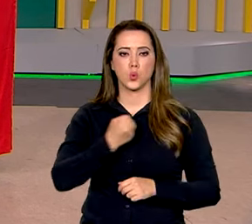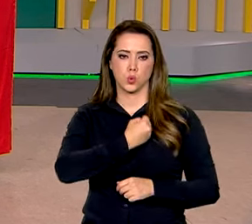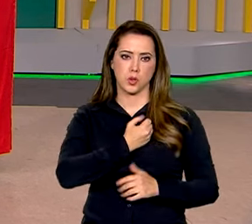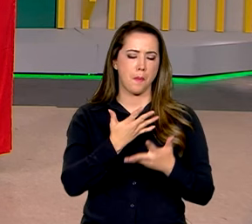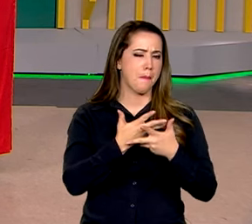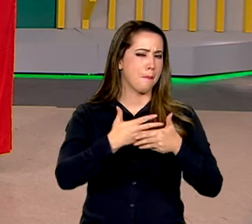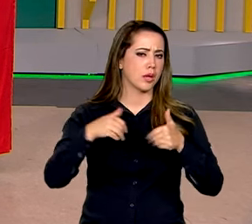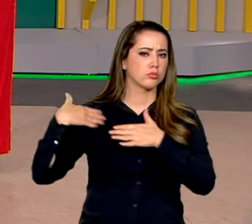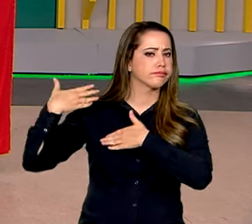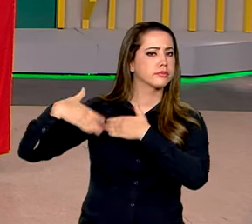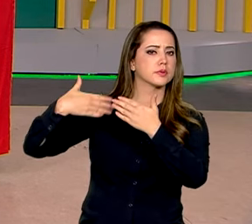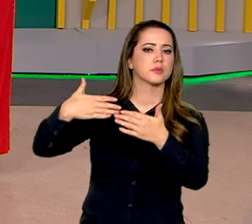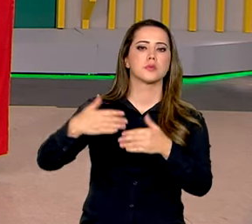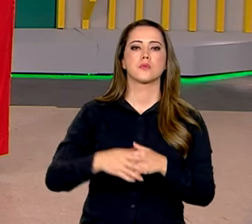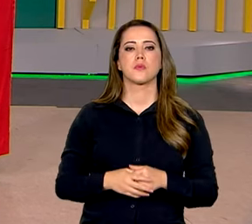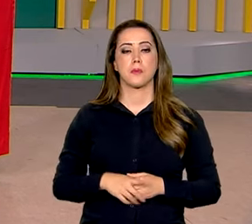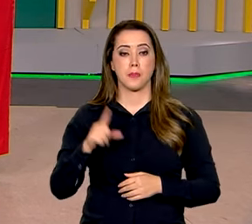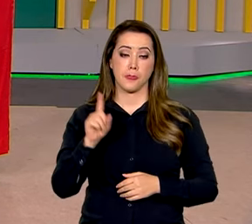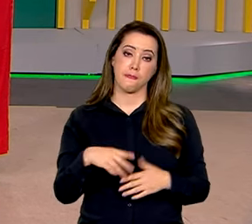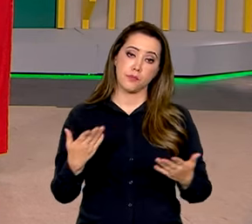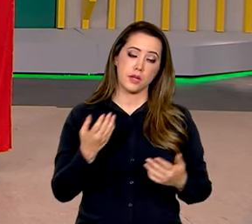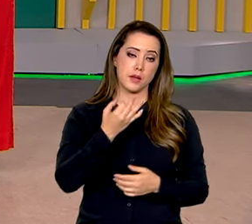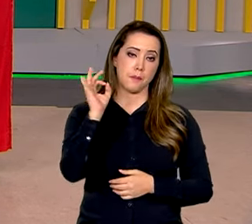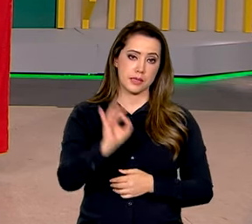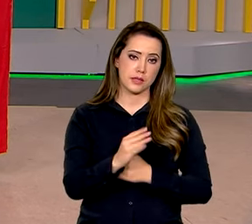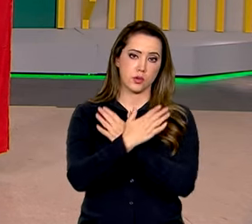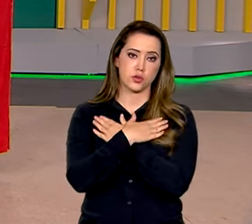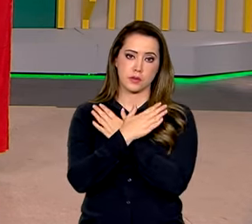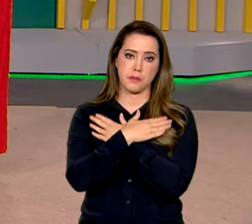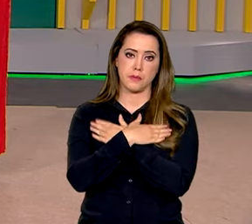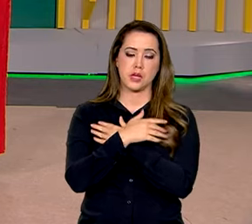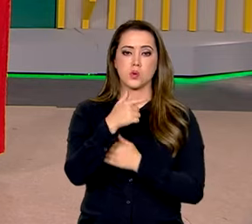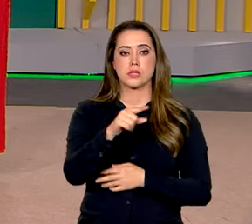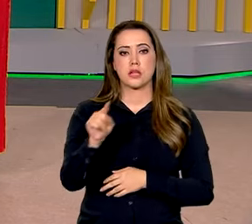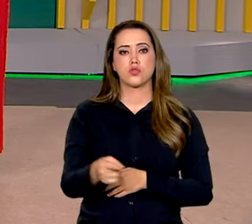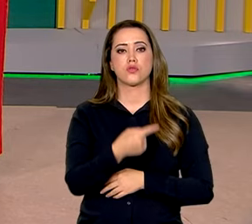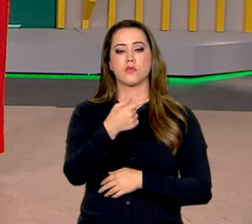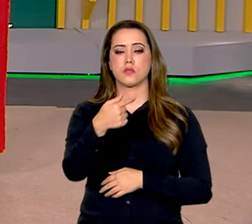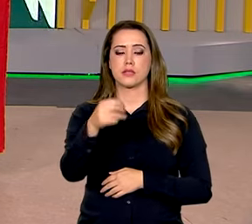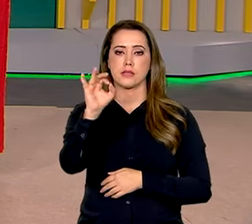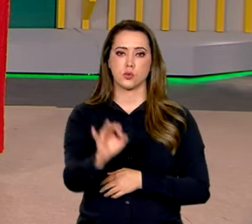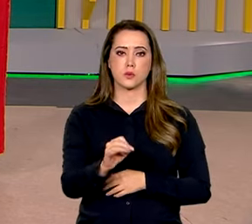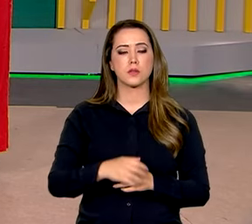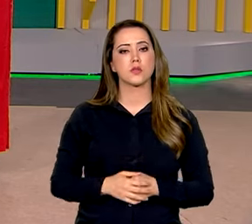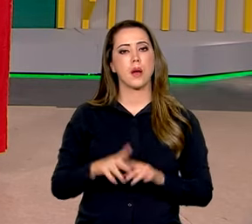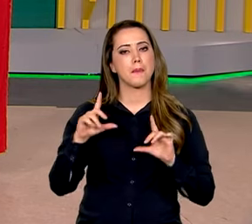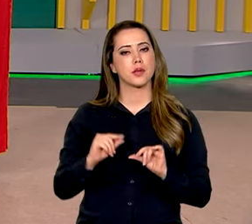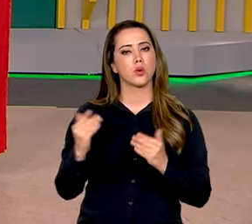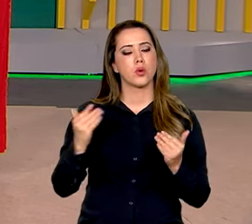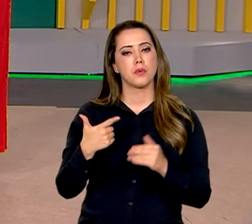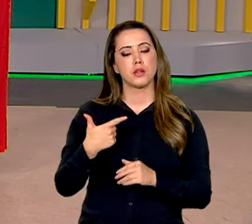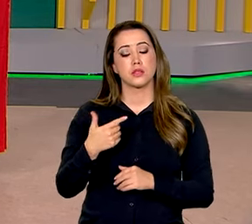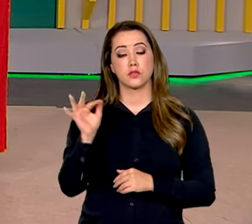número é o melhor da série histórica. É, Roberto, e a taxa de desemprego ficou em 7,7%, a menor